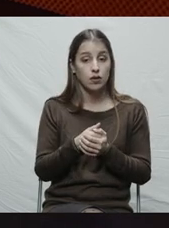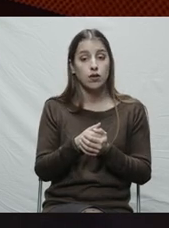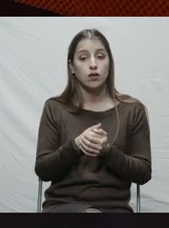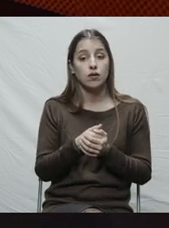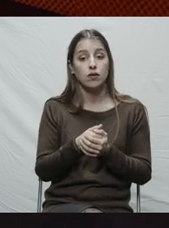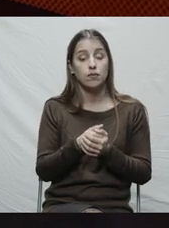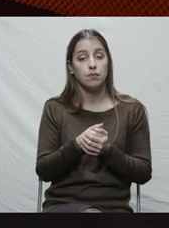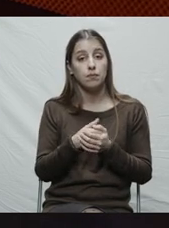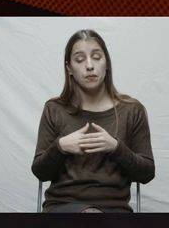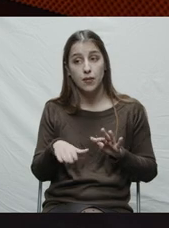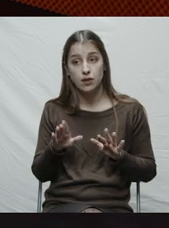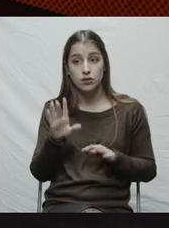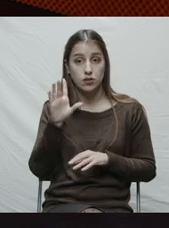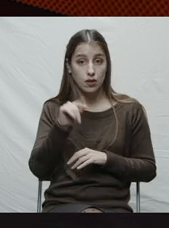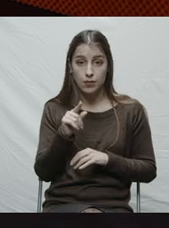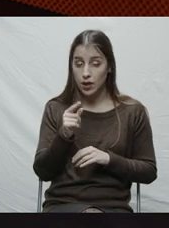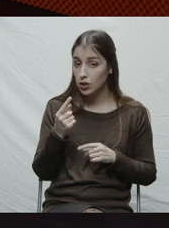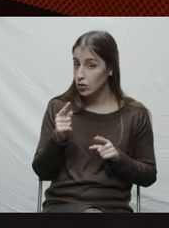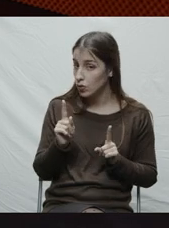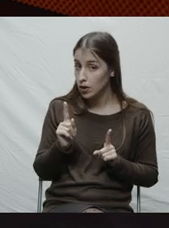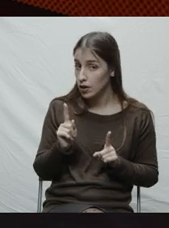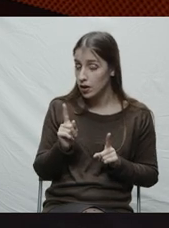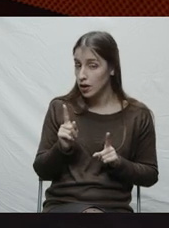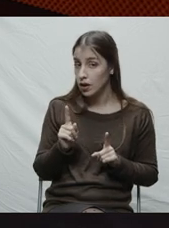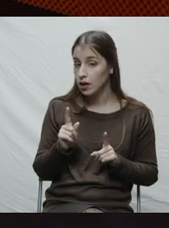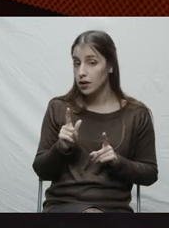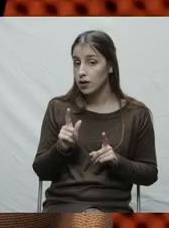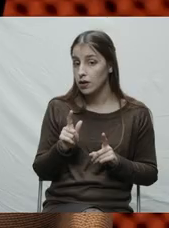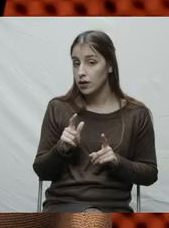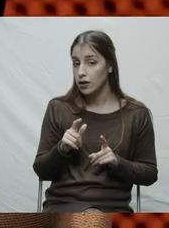mas também te quero, mas também não é aquilo que fazemos